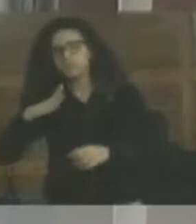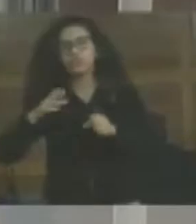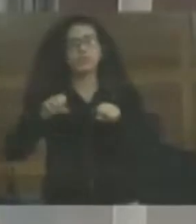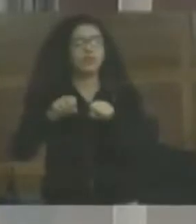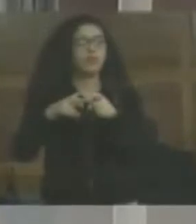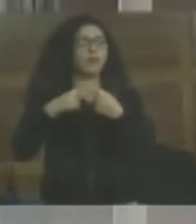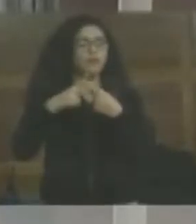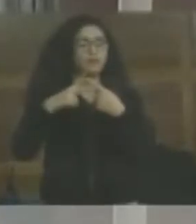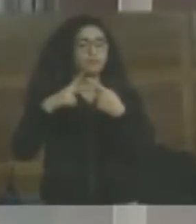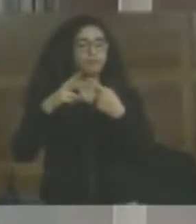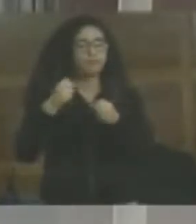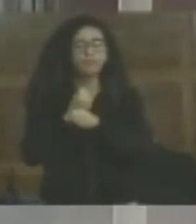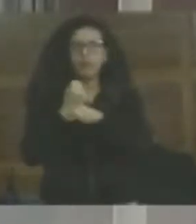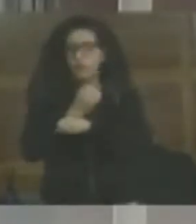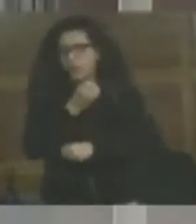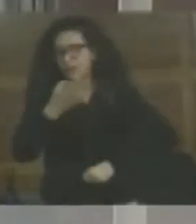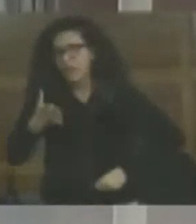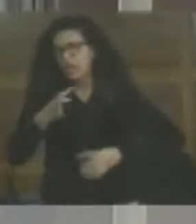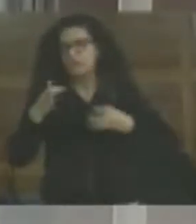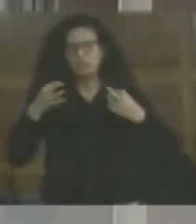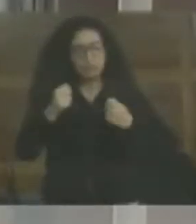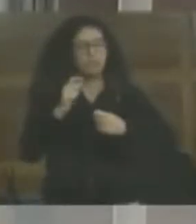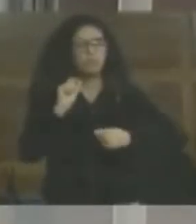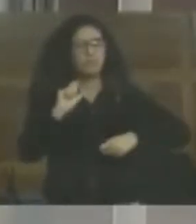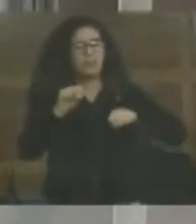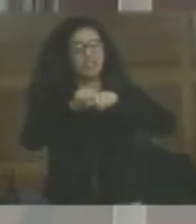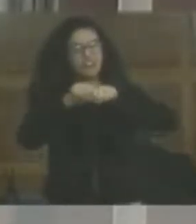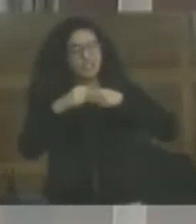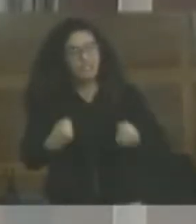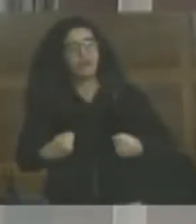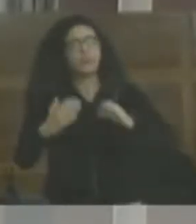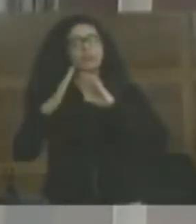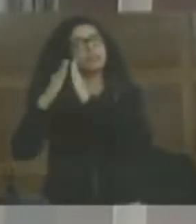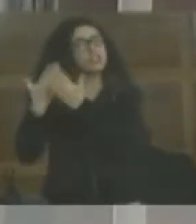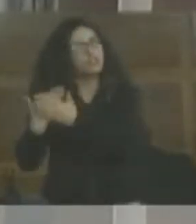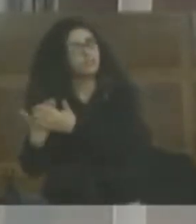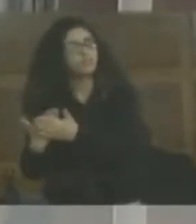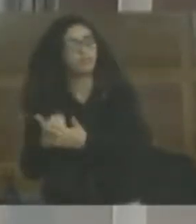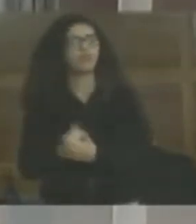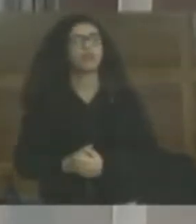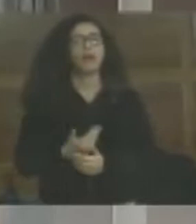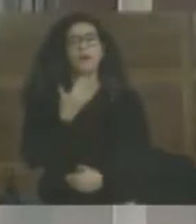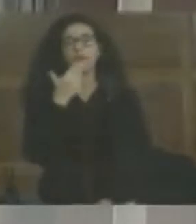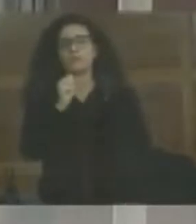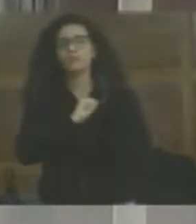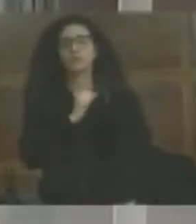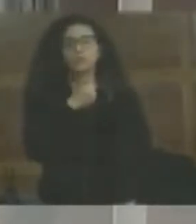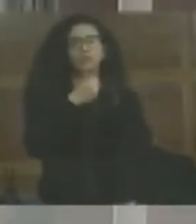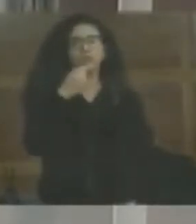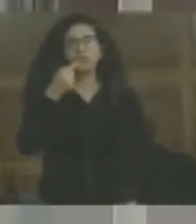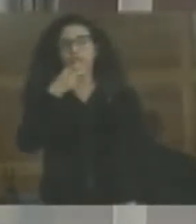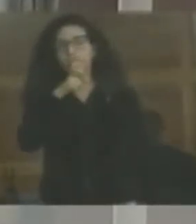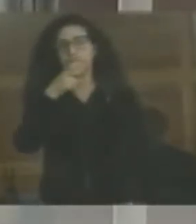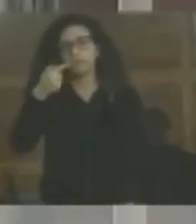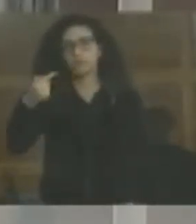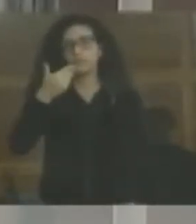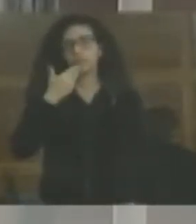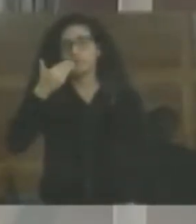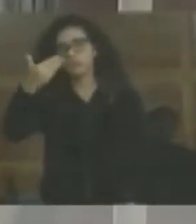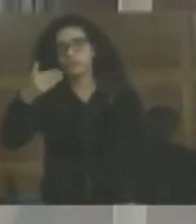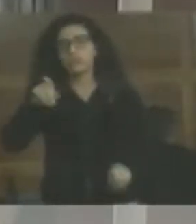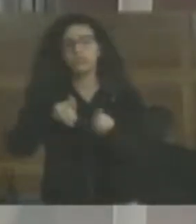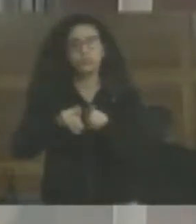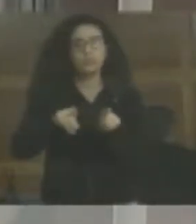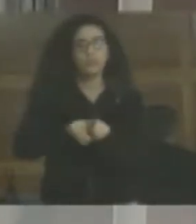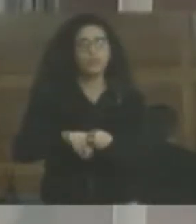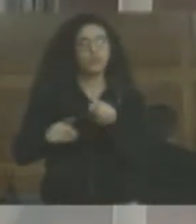dos equipamentos danificados na Escola Áurea Pires. Na 1757, eu venho solicitando